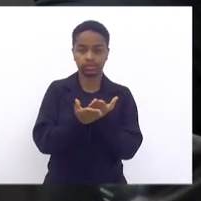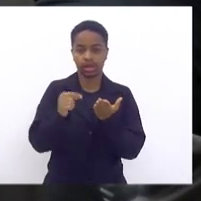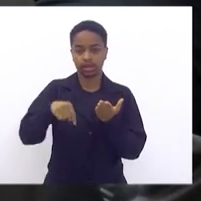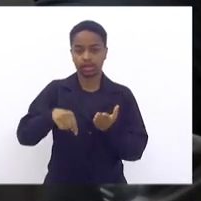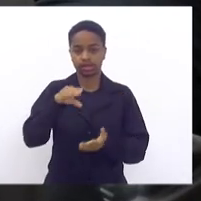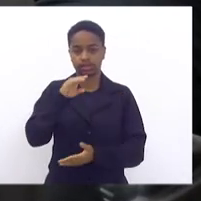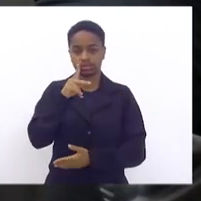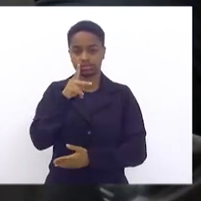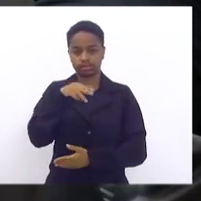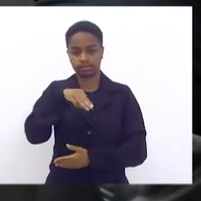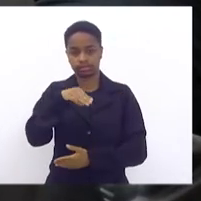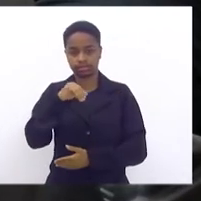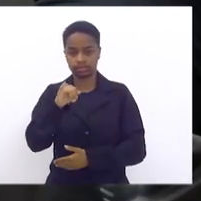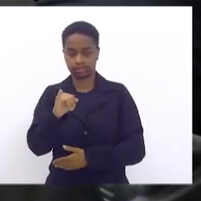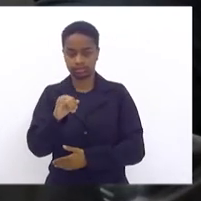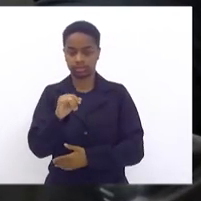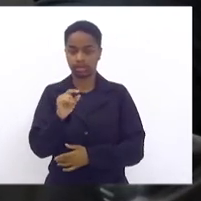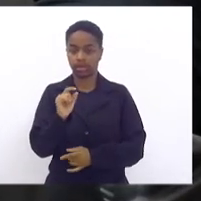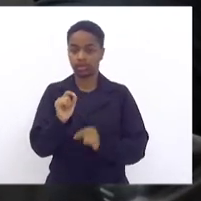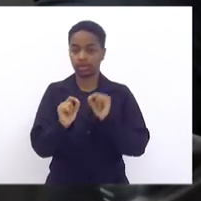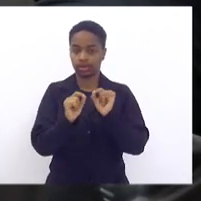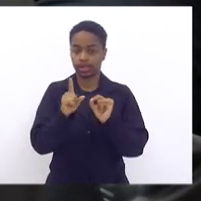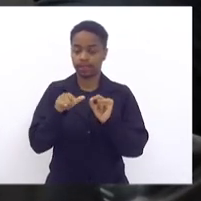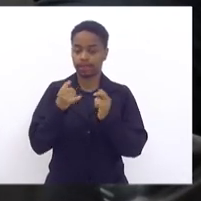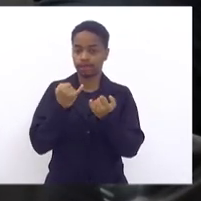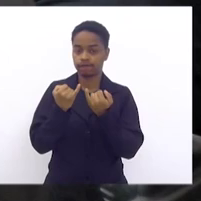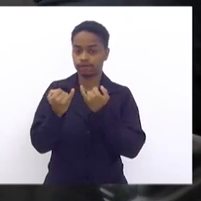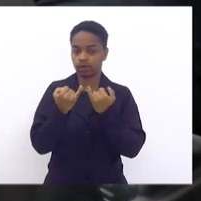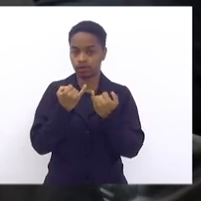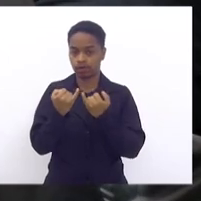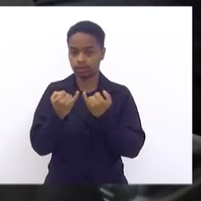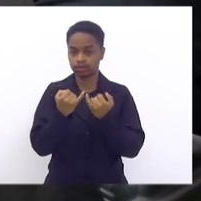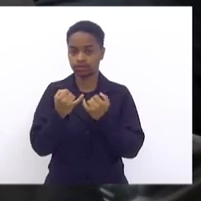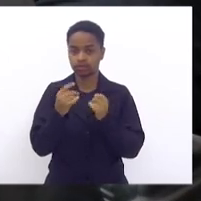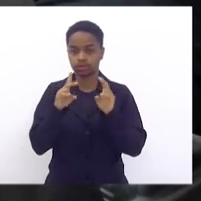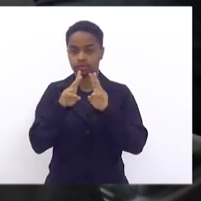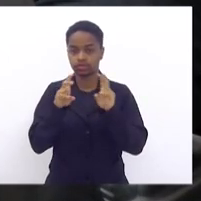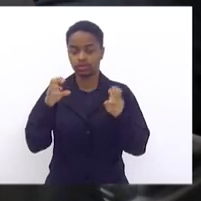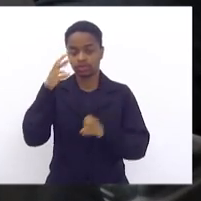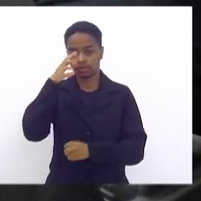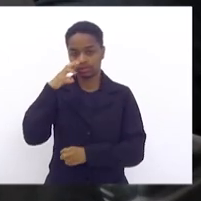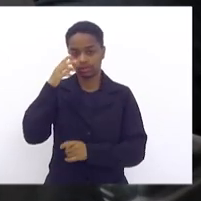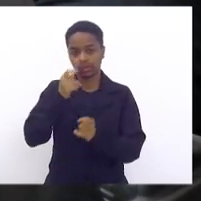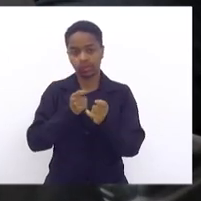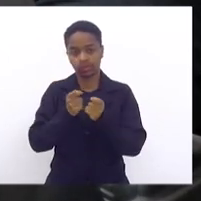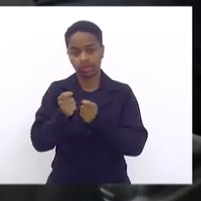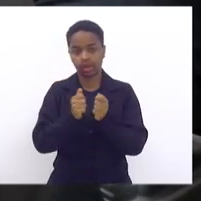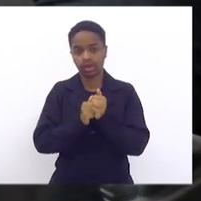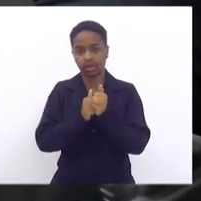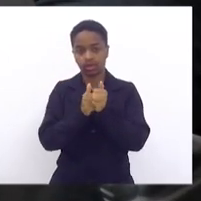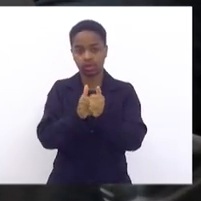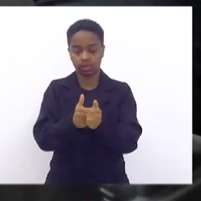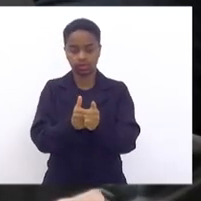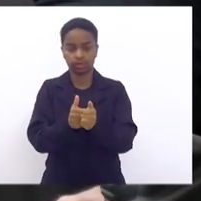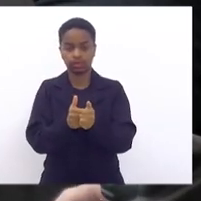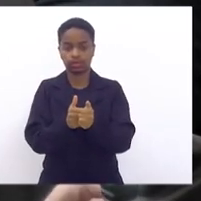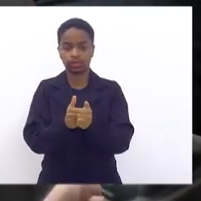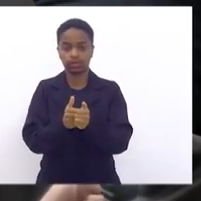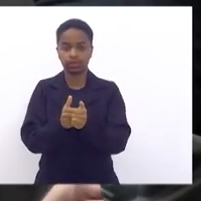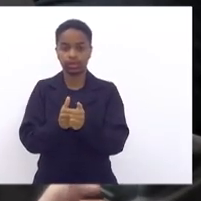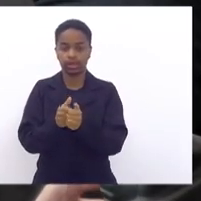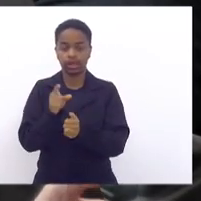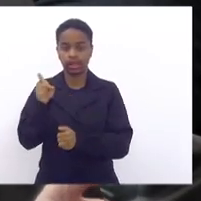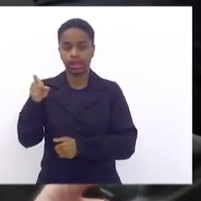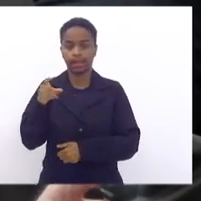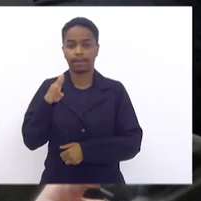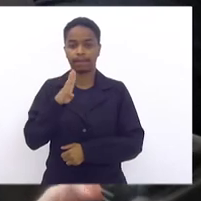CPMI, que é um informe do monitoramento que acompanha a Convenção de Belém do Pará. Eu